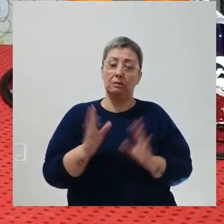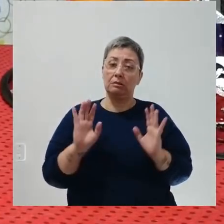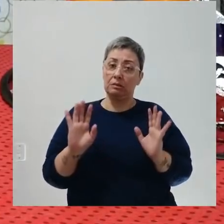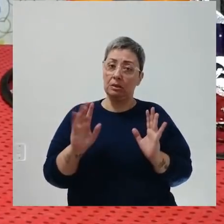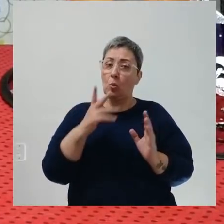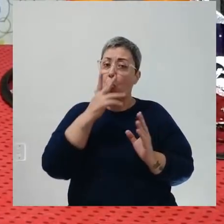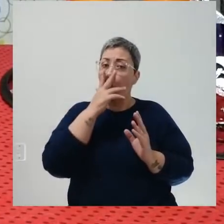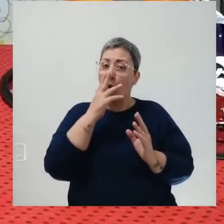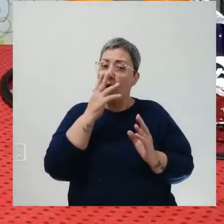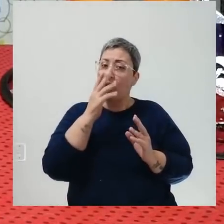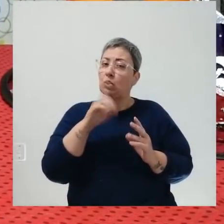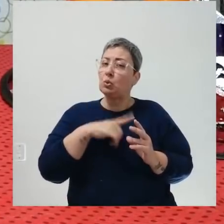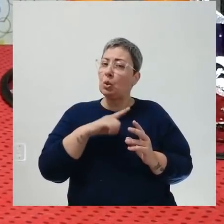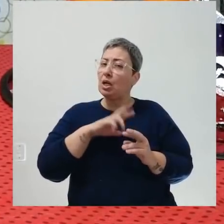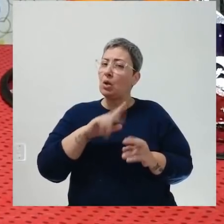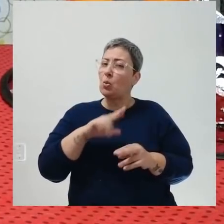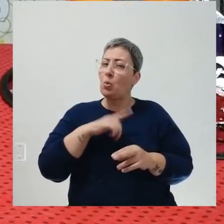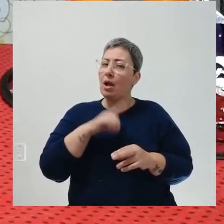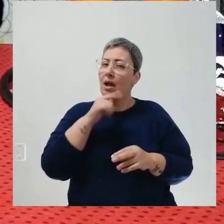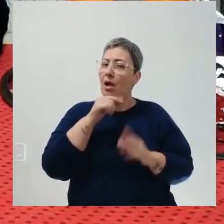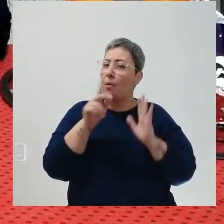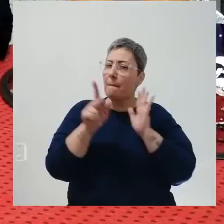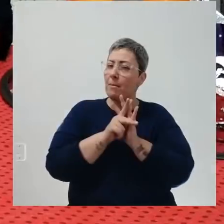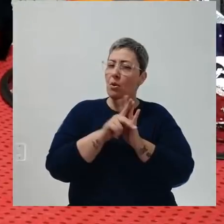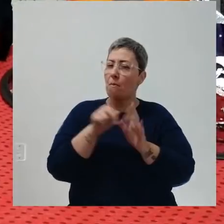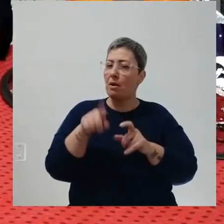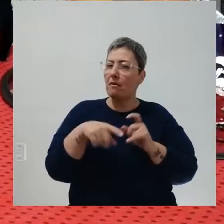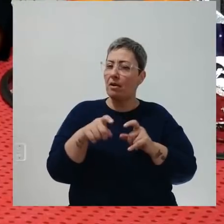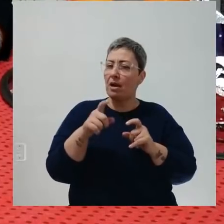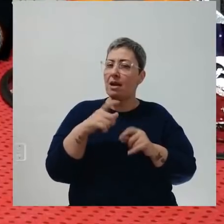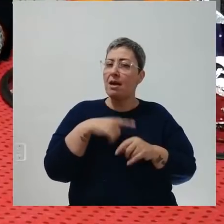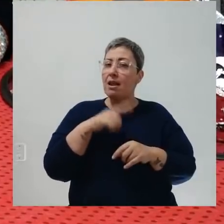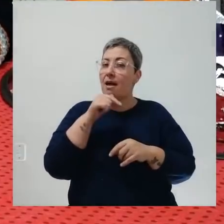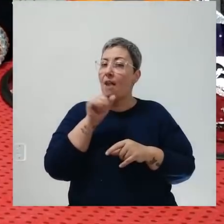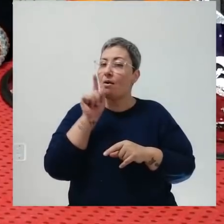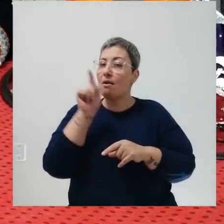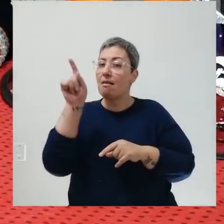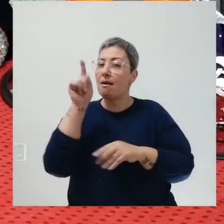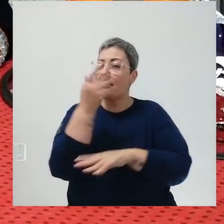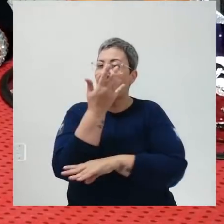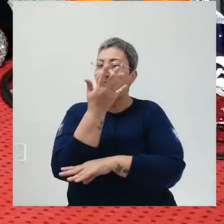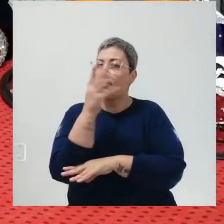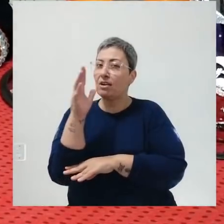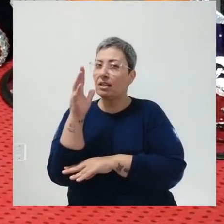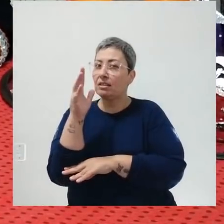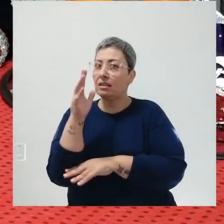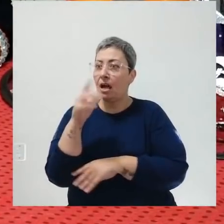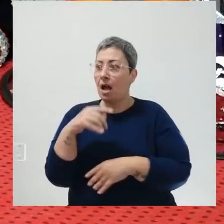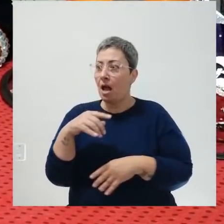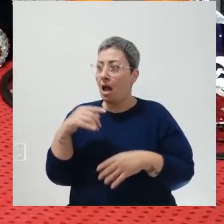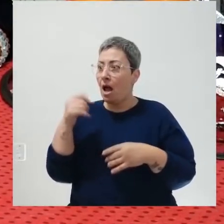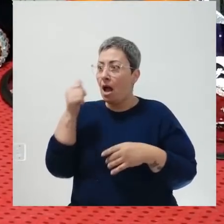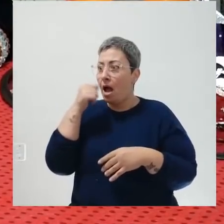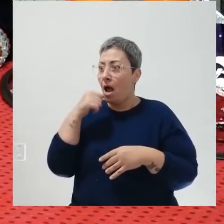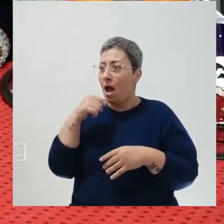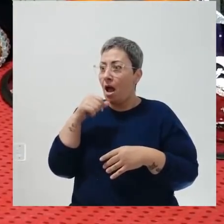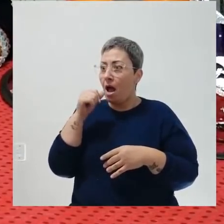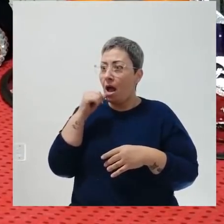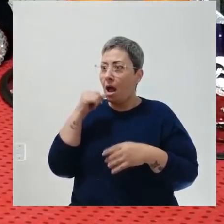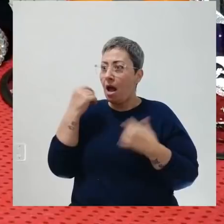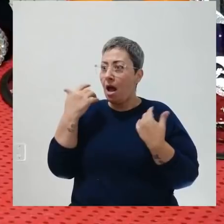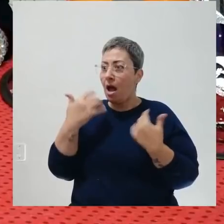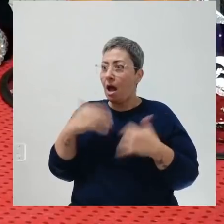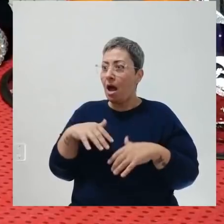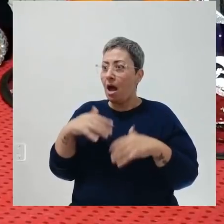E eu acho que não é na água aqui da fazenda, é na água da floresta. Quando ele